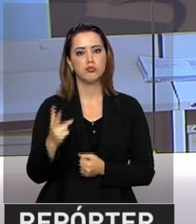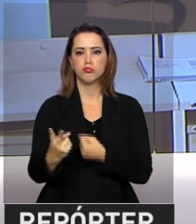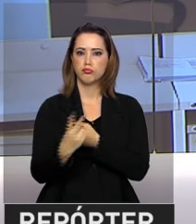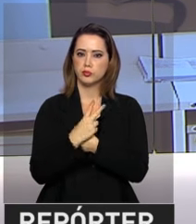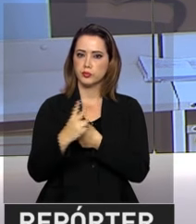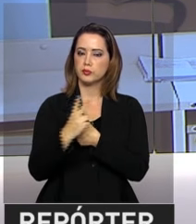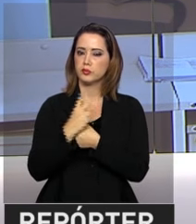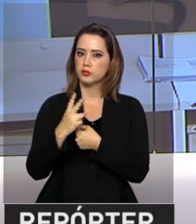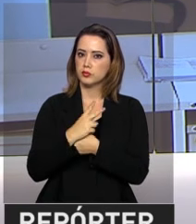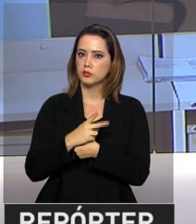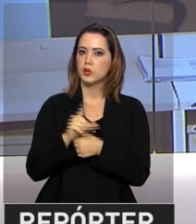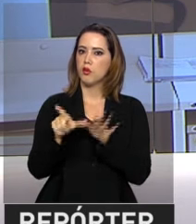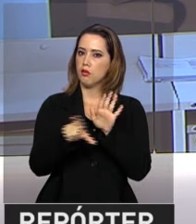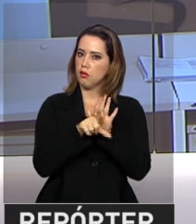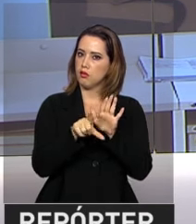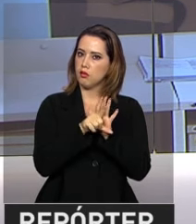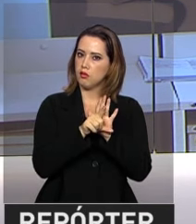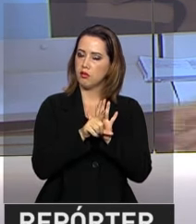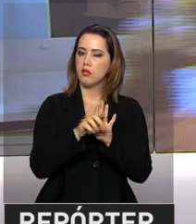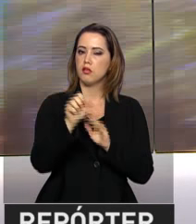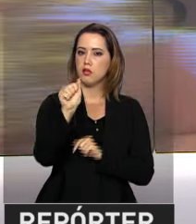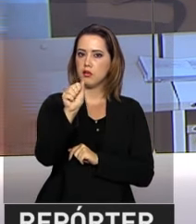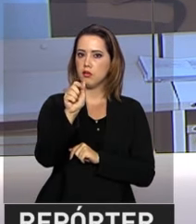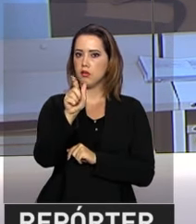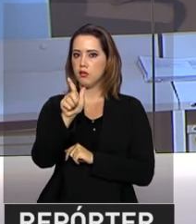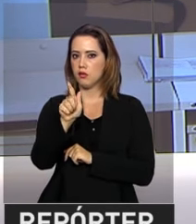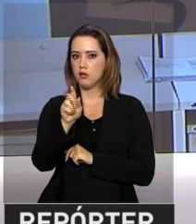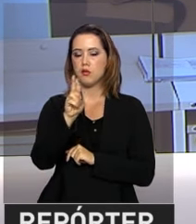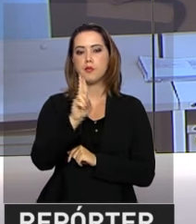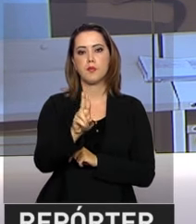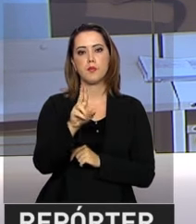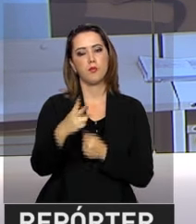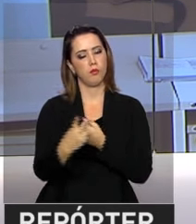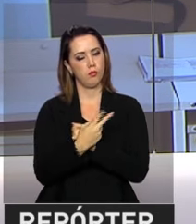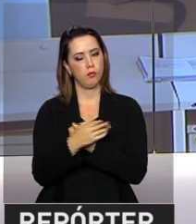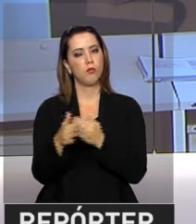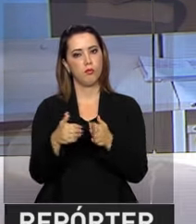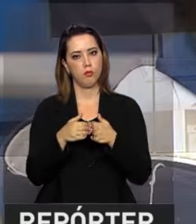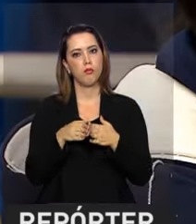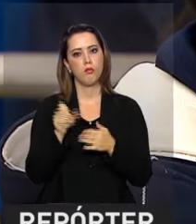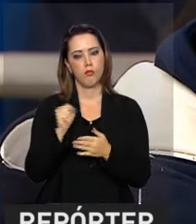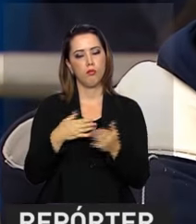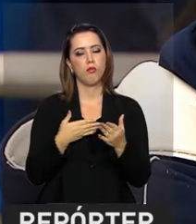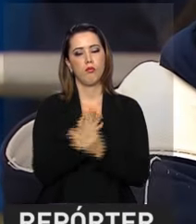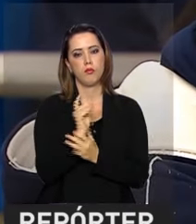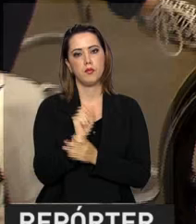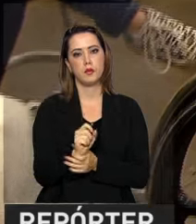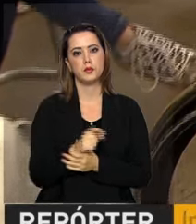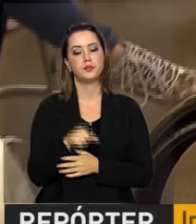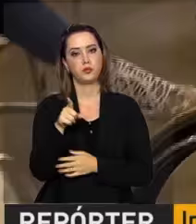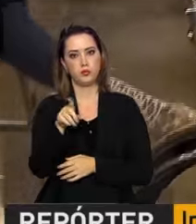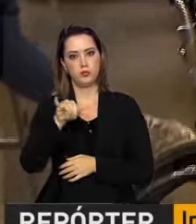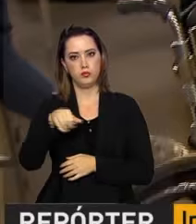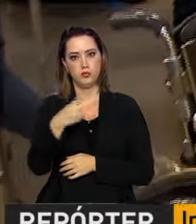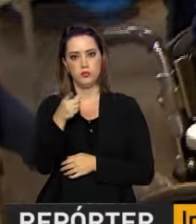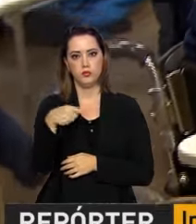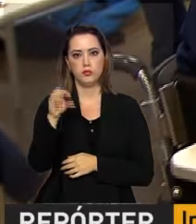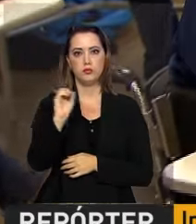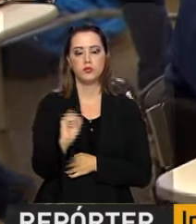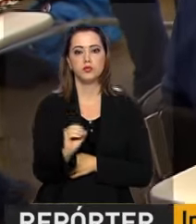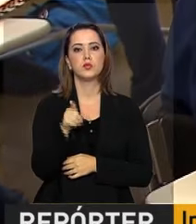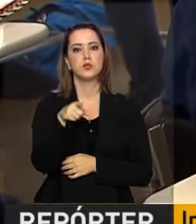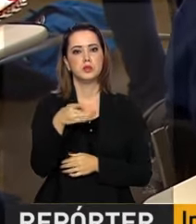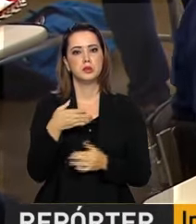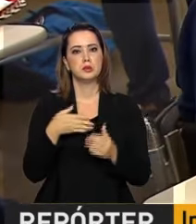Estatuto da Pessoa com Deficiência, feita pela Advocacia-Geral da União. João Gabriel sofreu um acidente de carro com